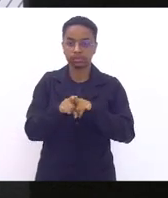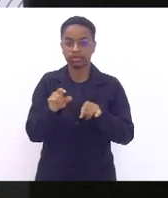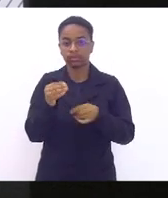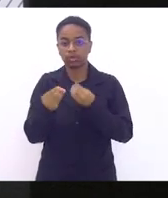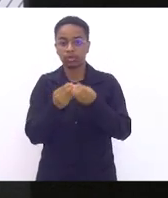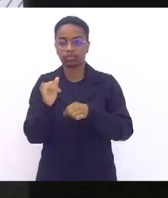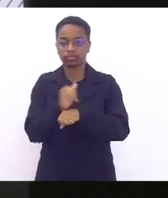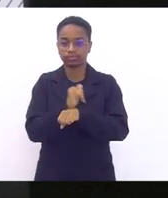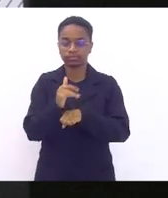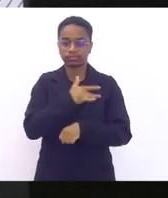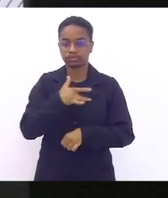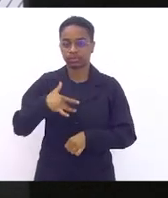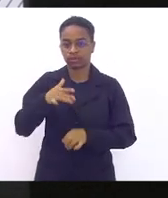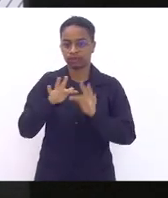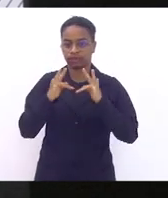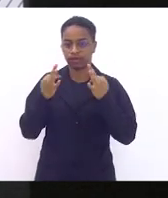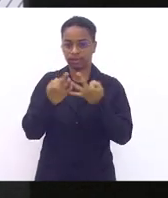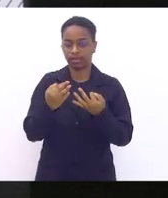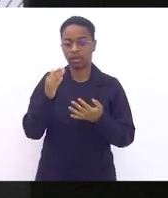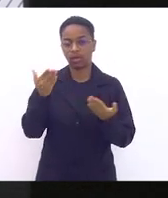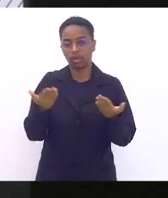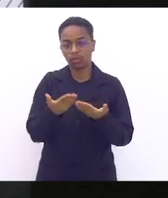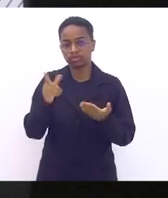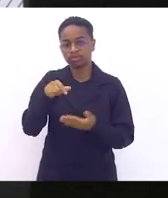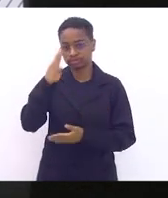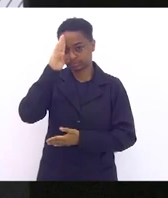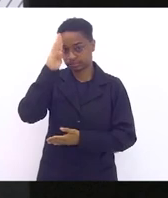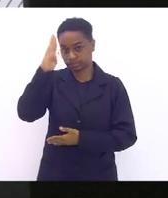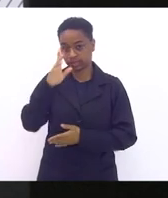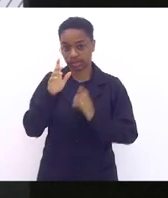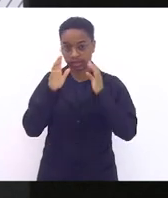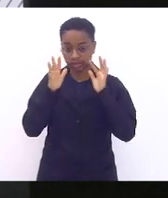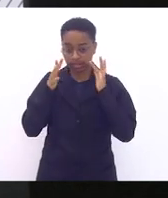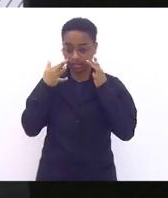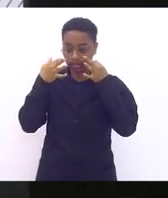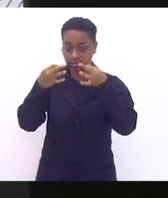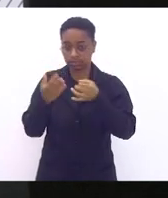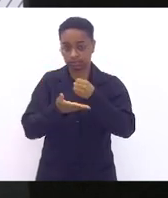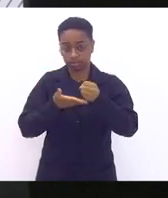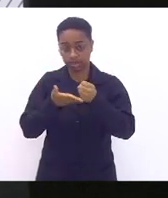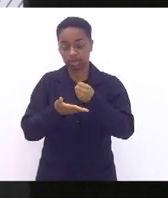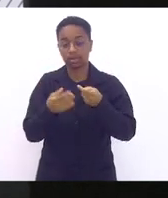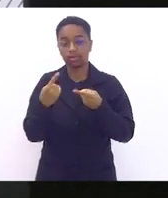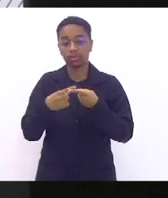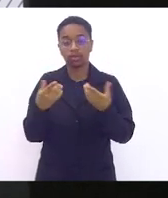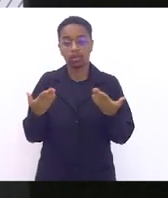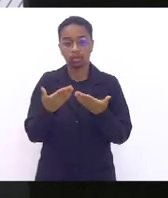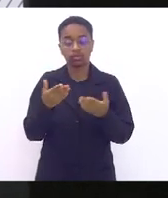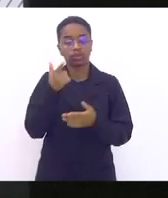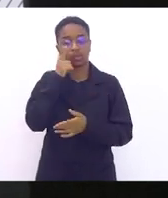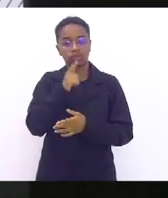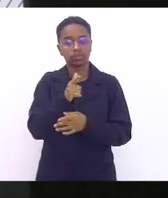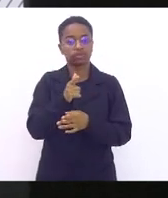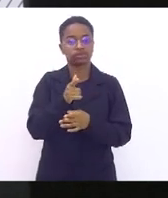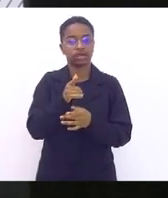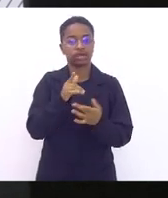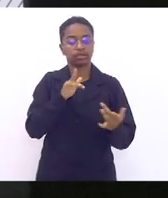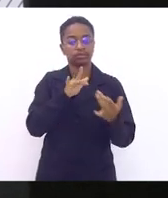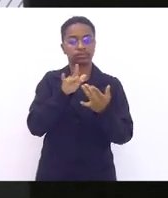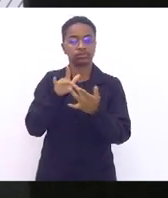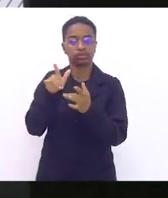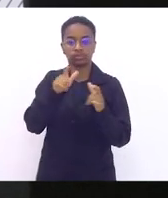da família, hoje, é a maior parte da atenção primária em saúde. Ela hoje chega nos territórios, há uma recomendação